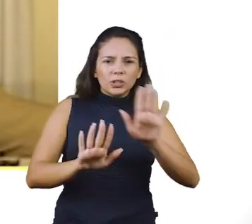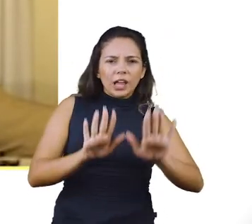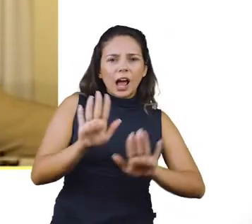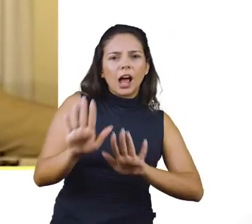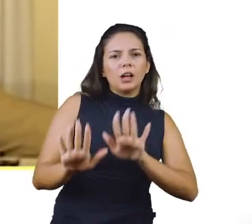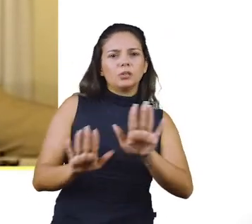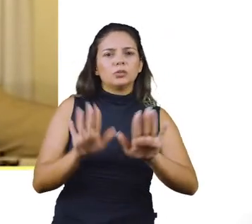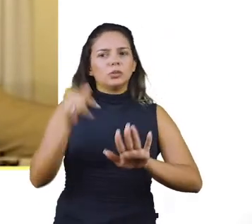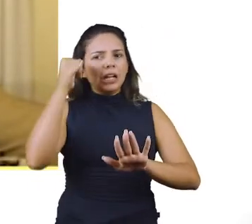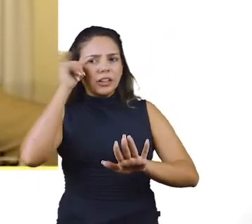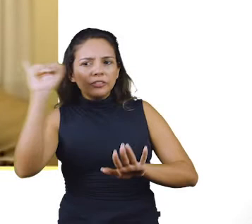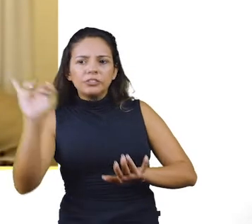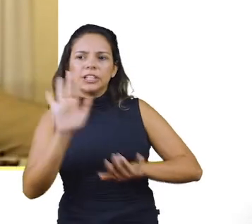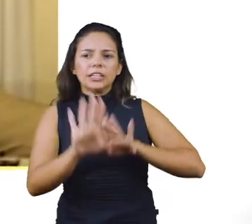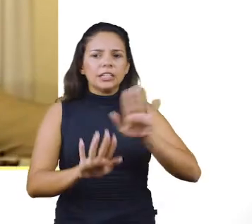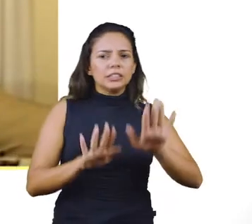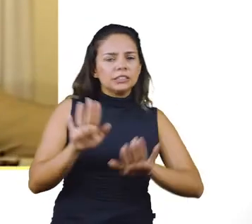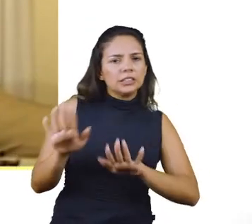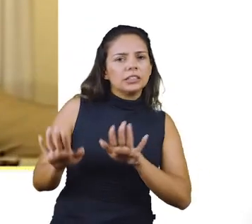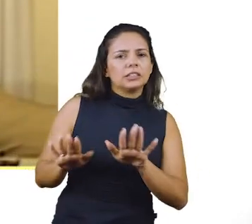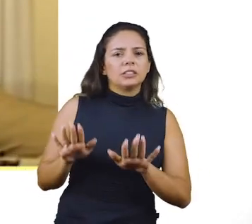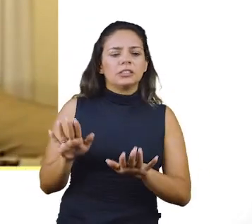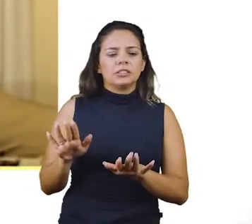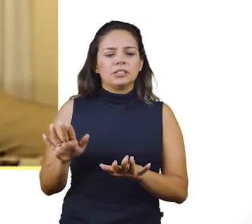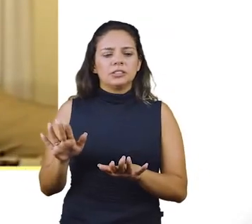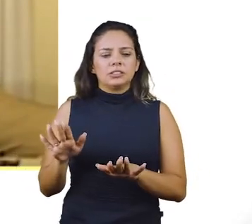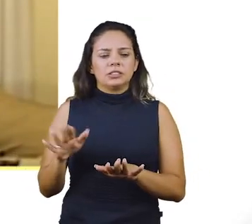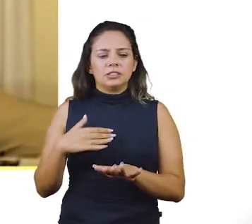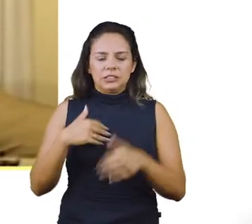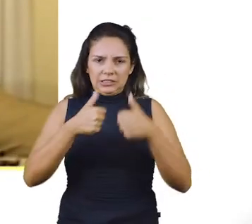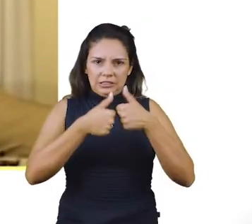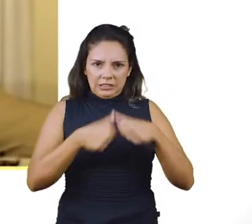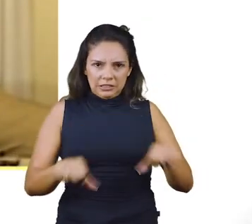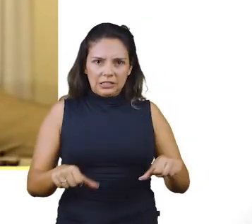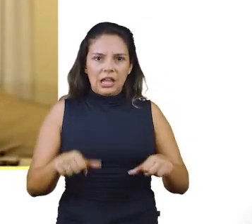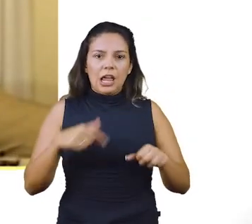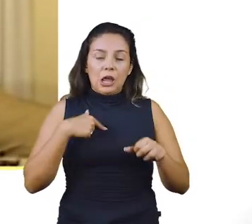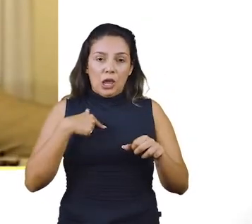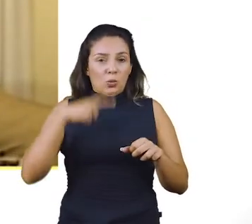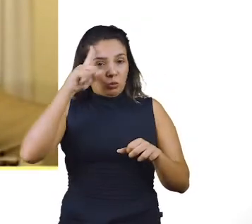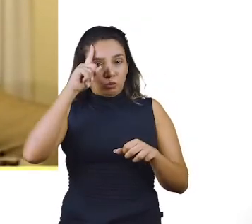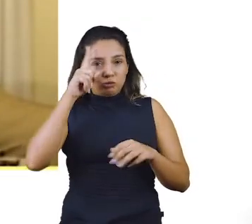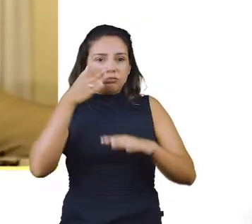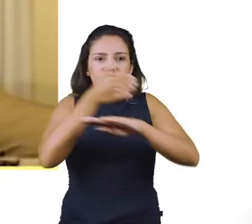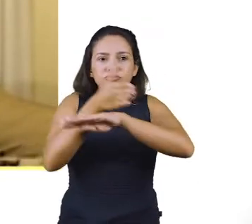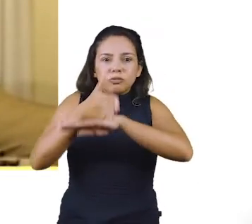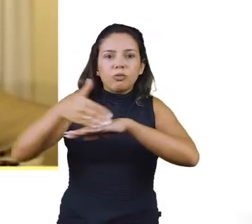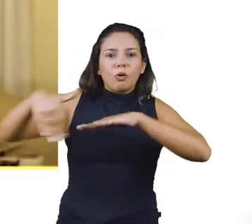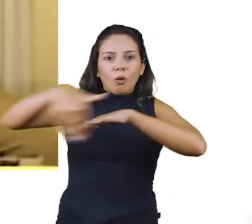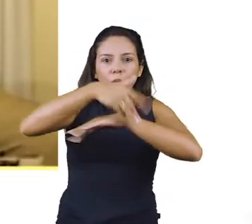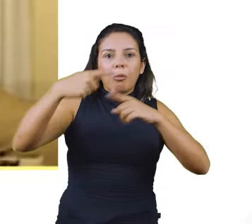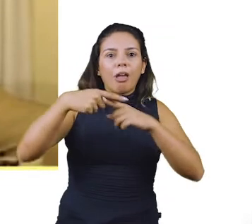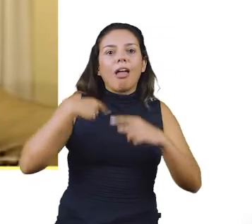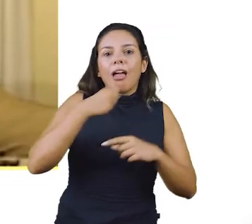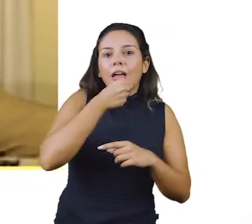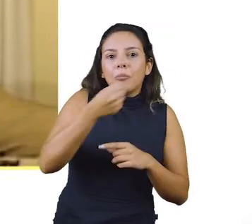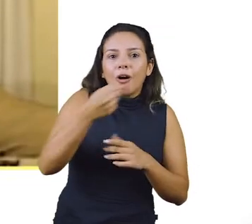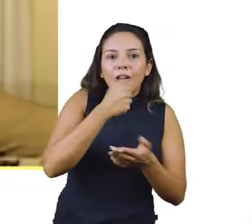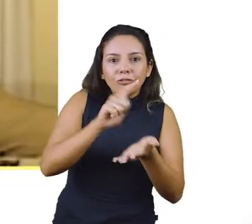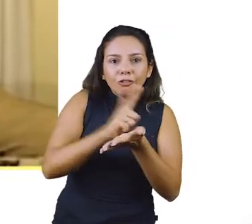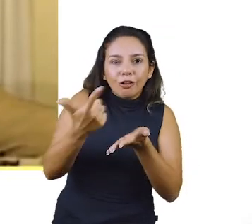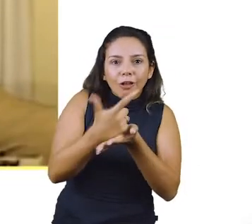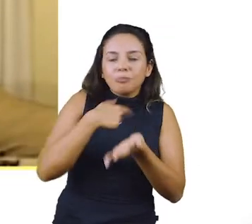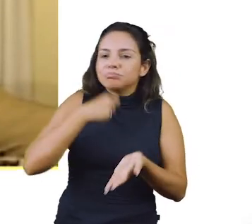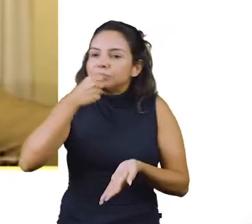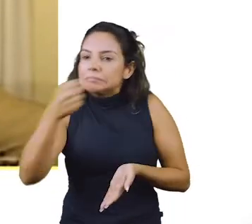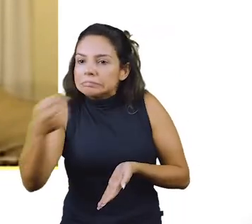dias de me prevenir mesmo, apesar que estou todos os dias nas ruas, né? Sou repórter de TV, então tenho que estar lá, mas